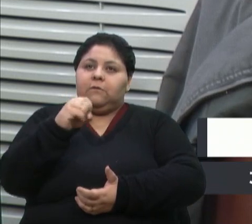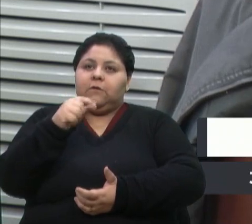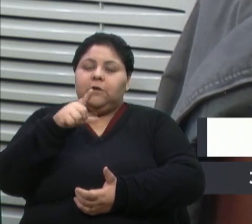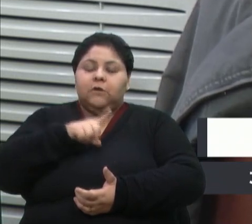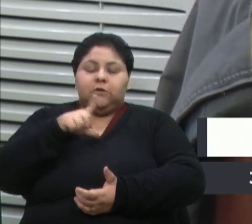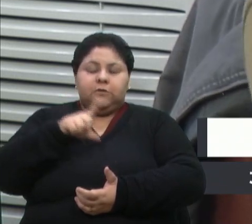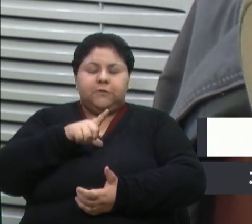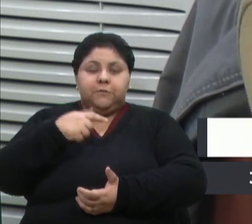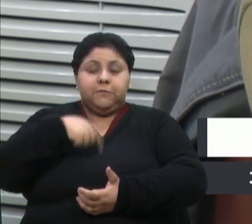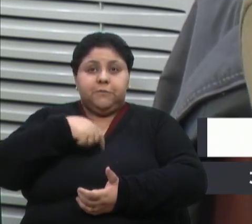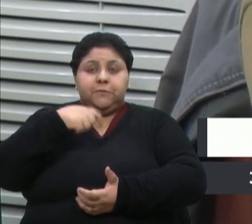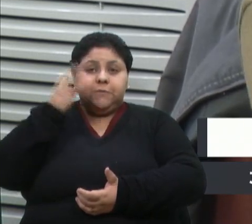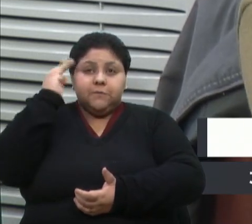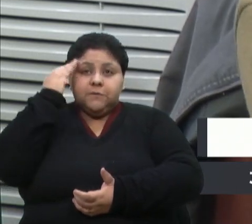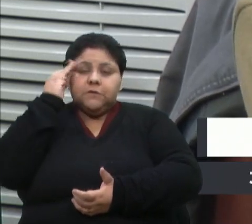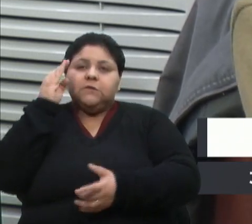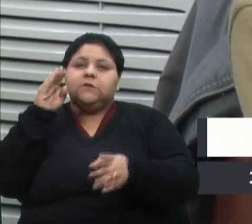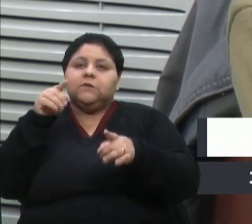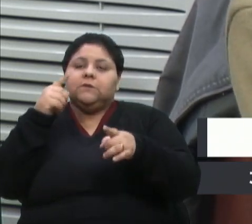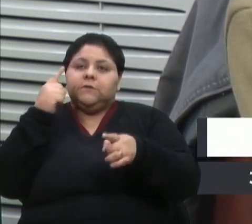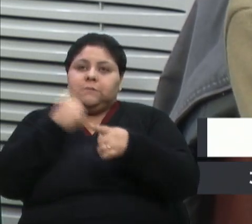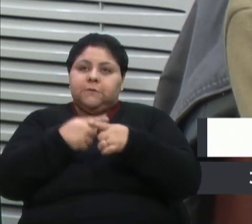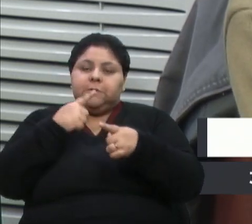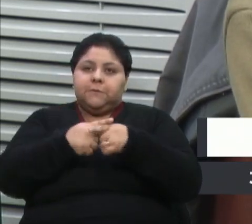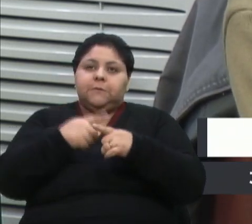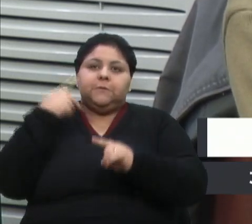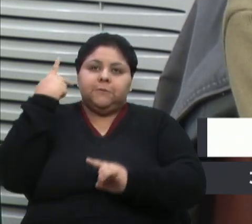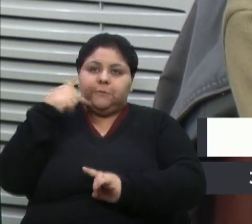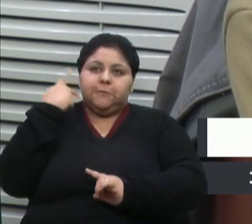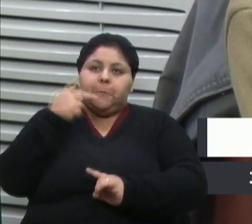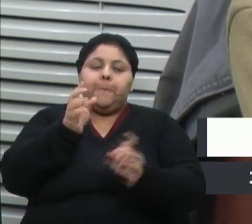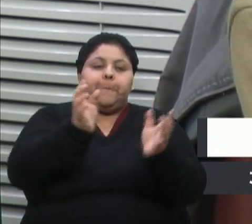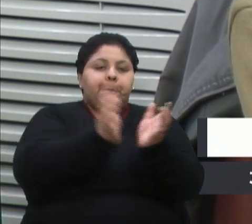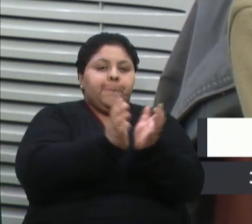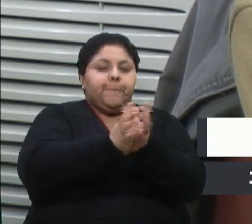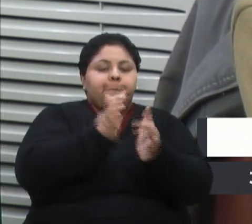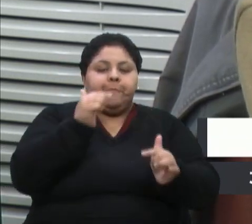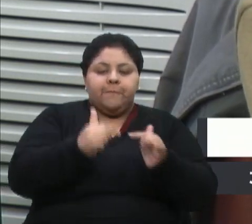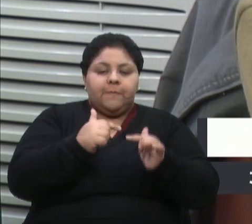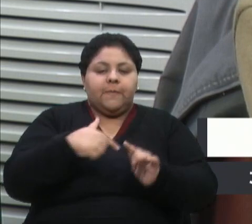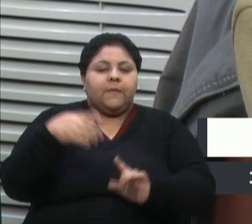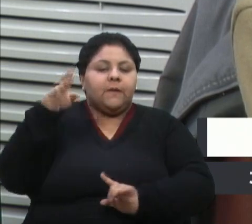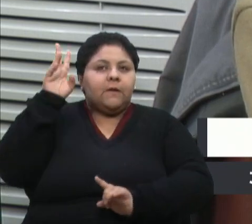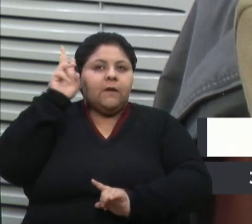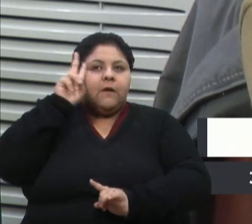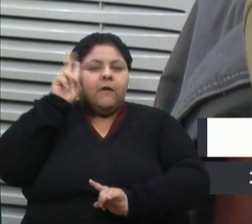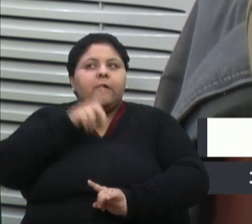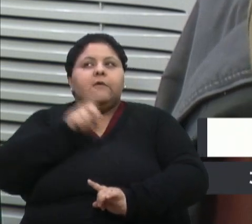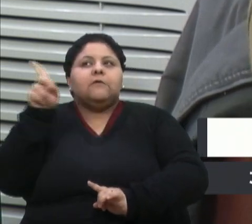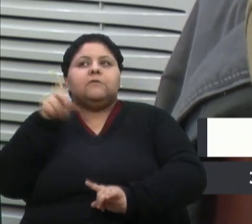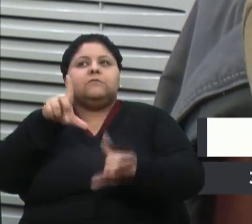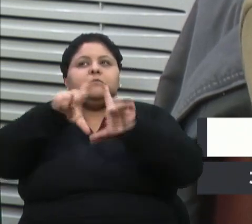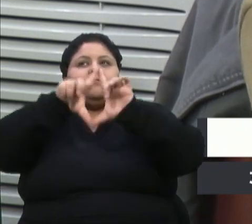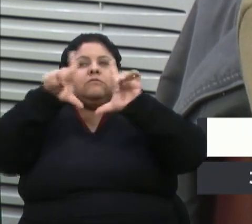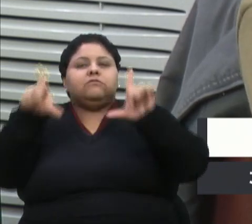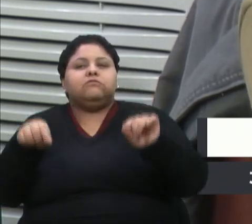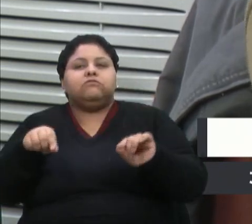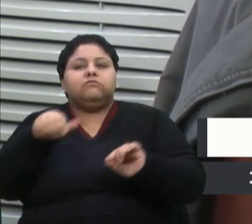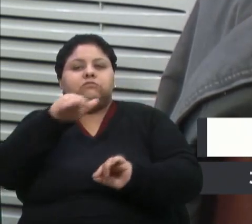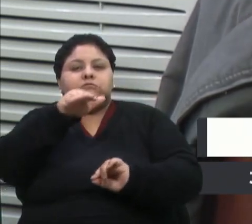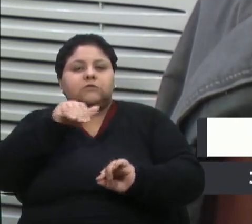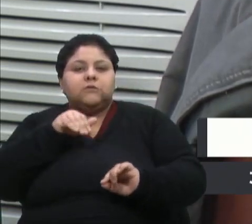e é um conjunto, é um trabalho em equipe. Eu lembro há poucos dias que o senhor estava lá em Brasília, indo atrás de benfeitorias, de